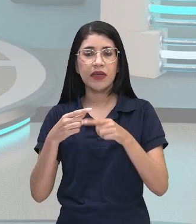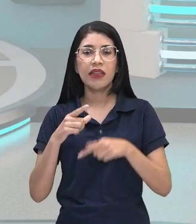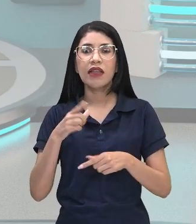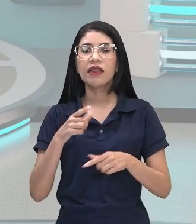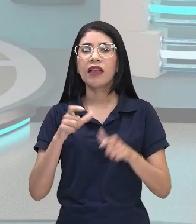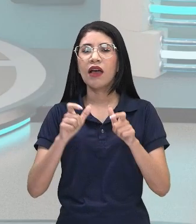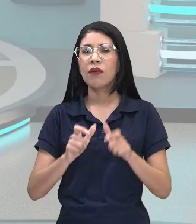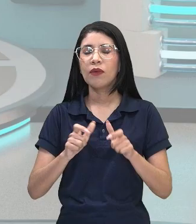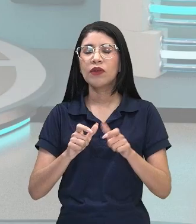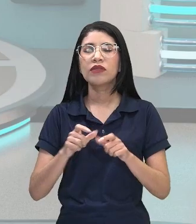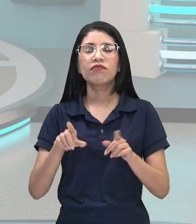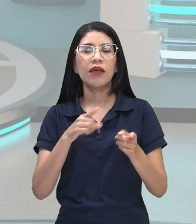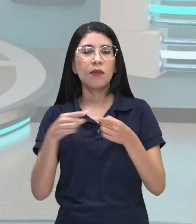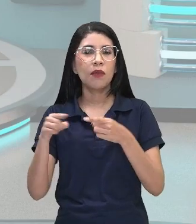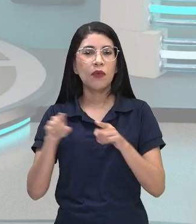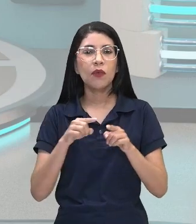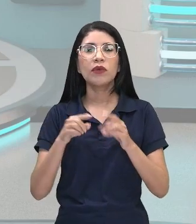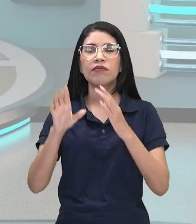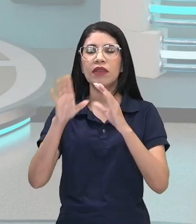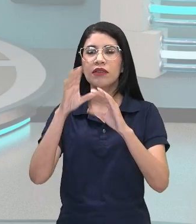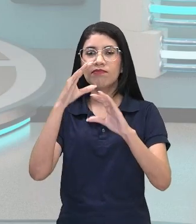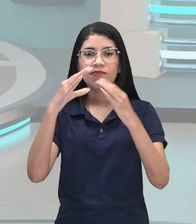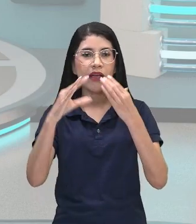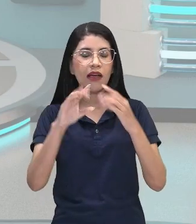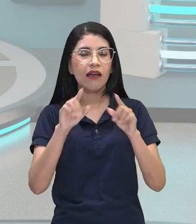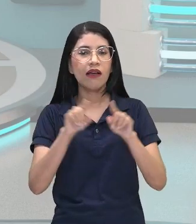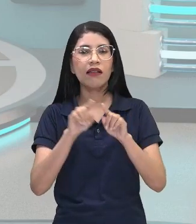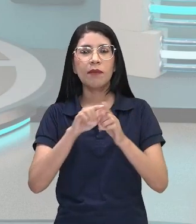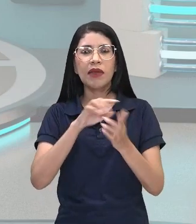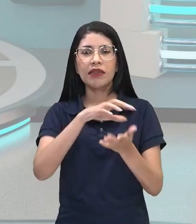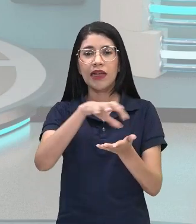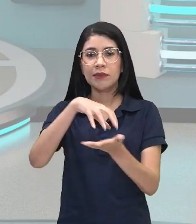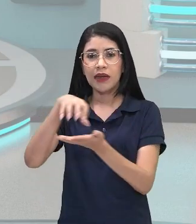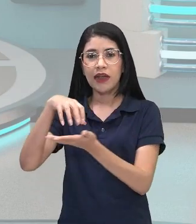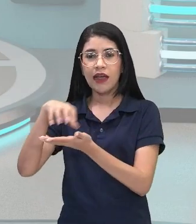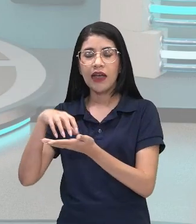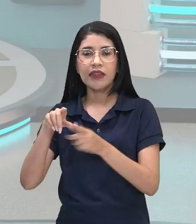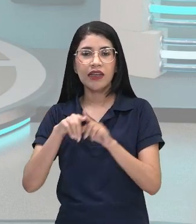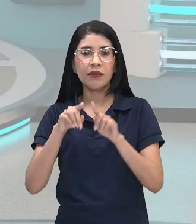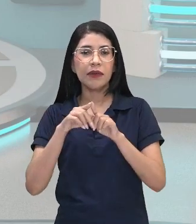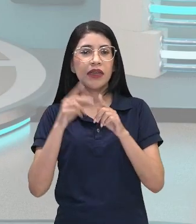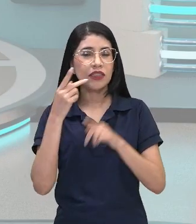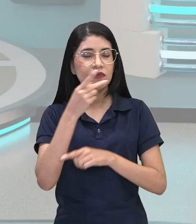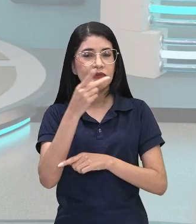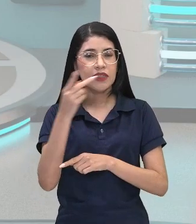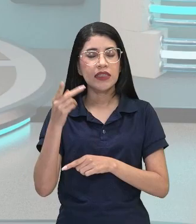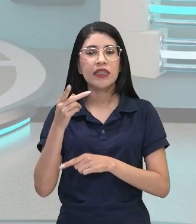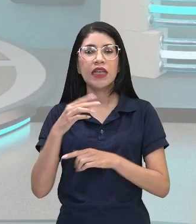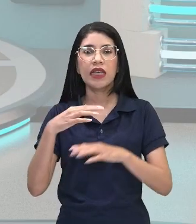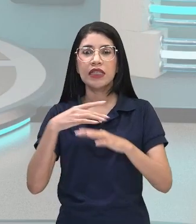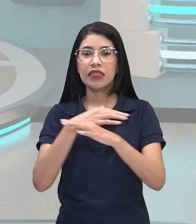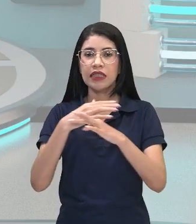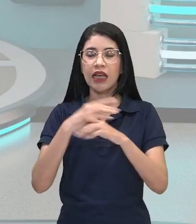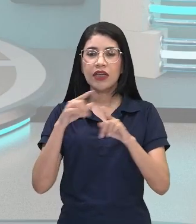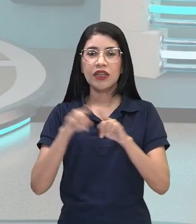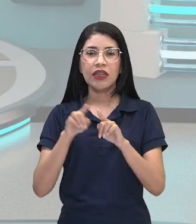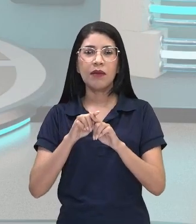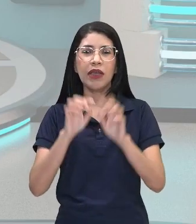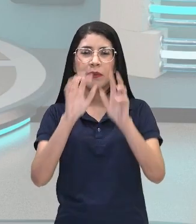na música que nós cantamos, nas praças, quando visitamos as grandes cidades, nos